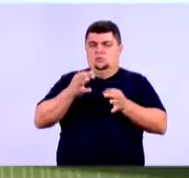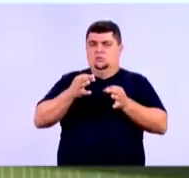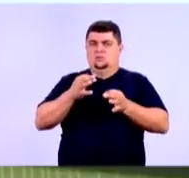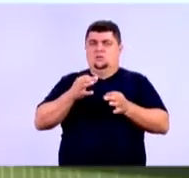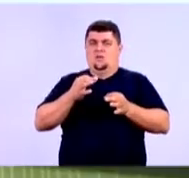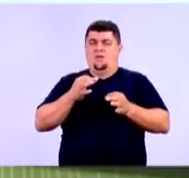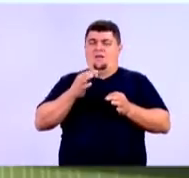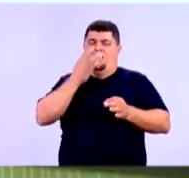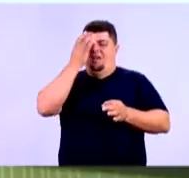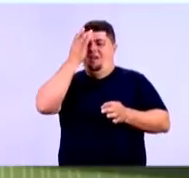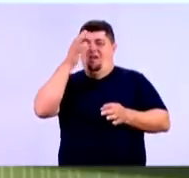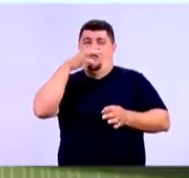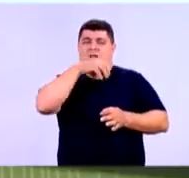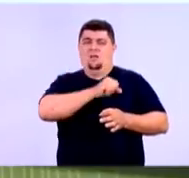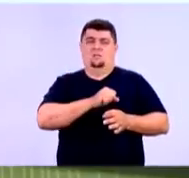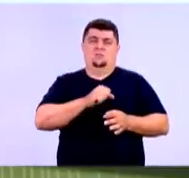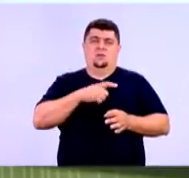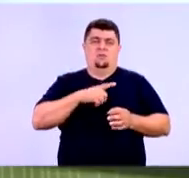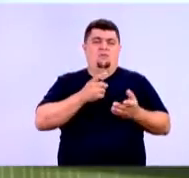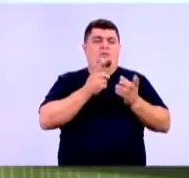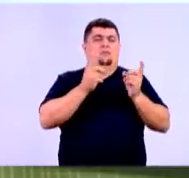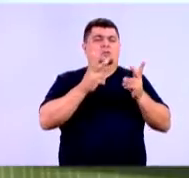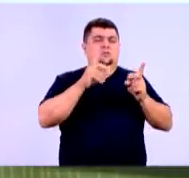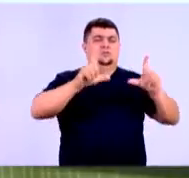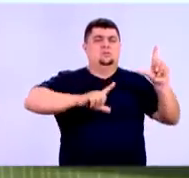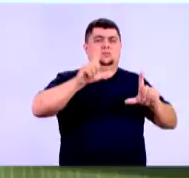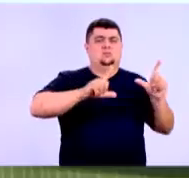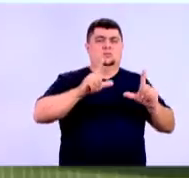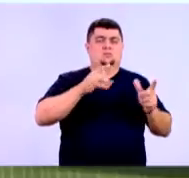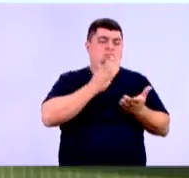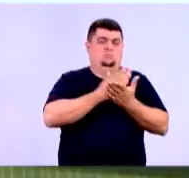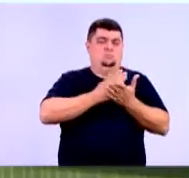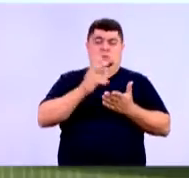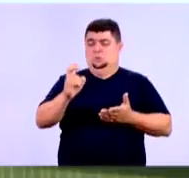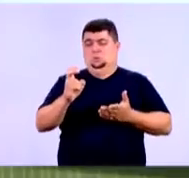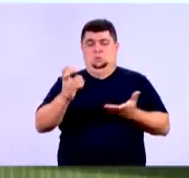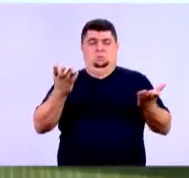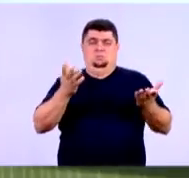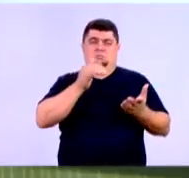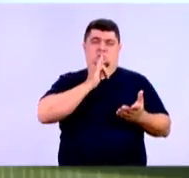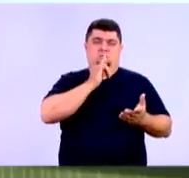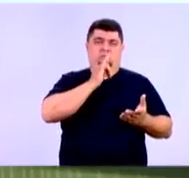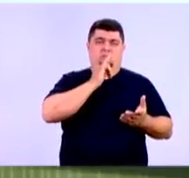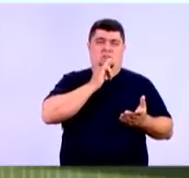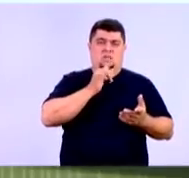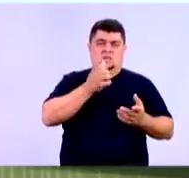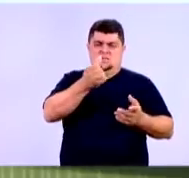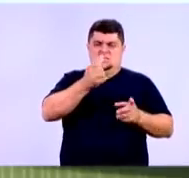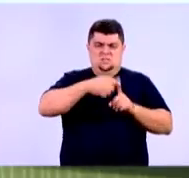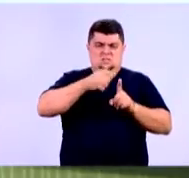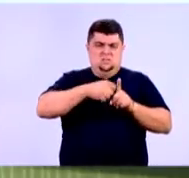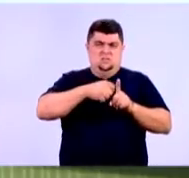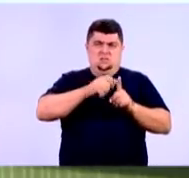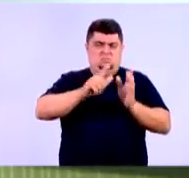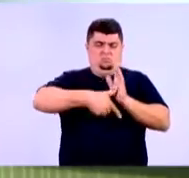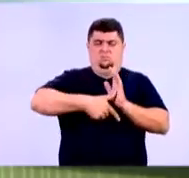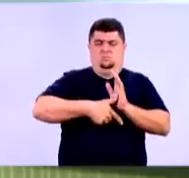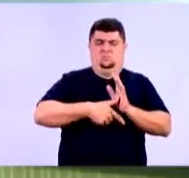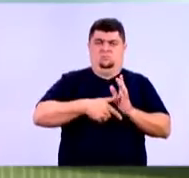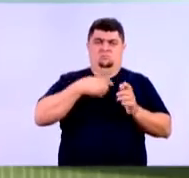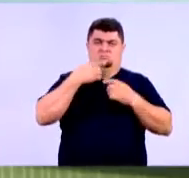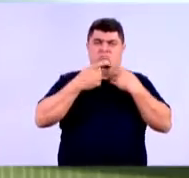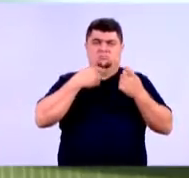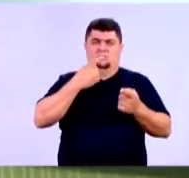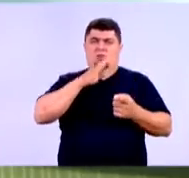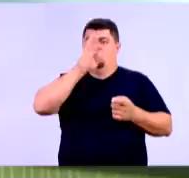bem simples. Eu vendi para a pessoa um televisor. Ela estava passada em 5 vezes. Depois de 6 meses não foi pago nenhuma parcela, entrado nas